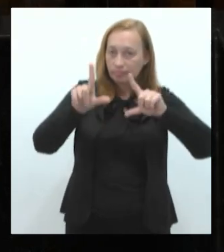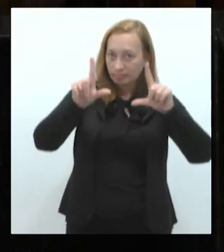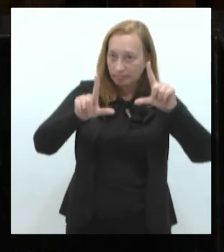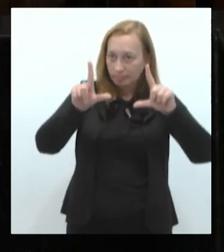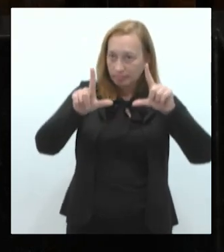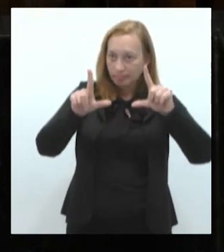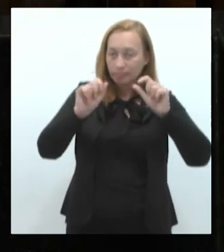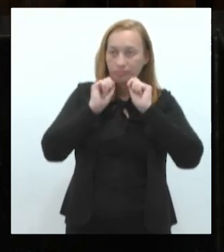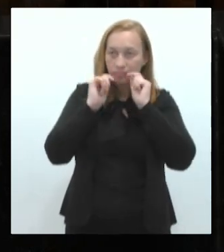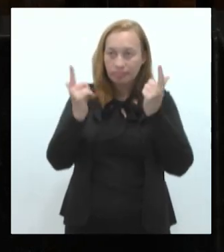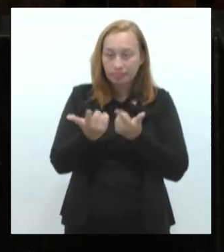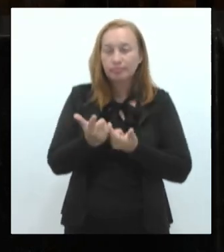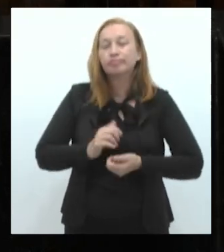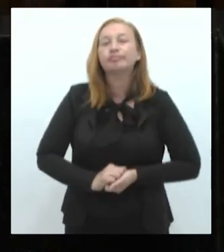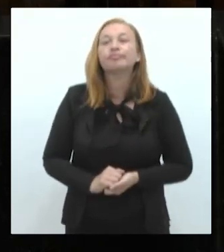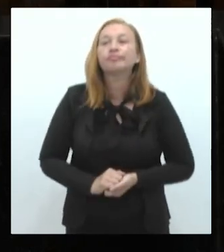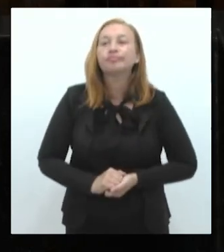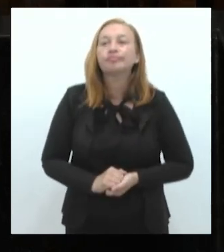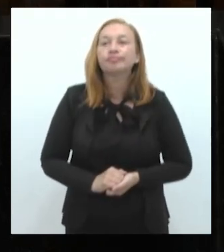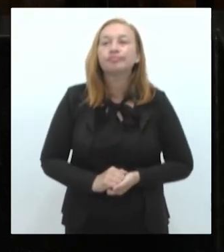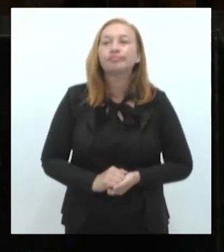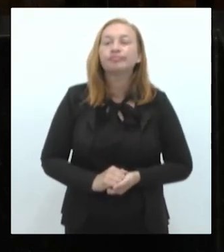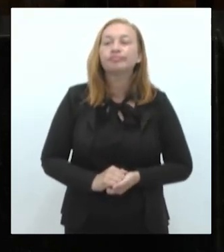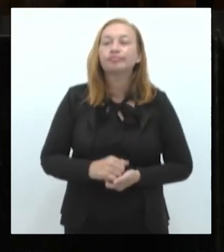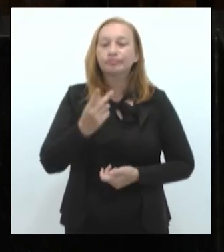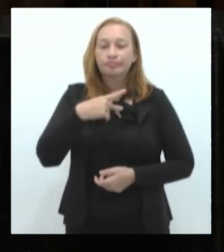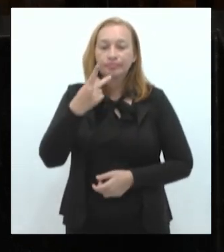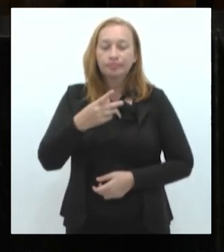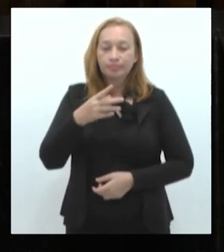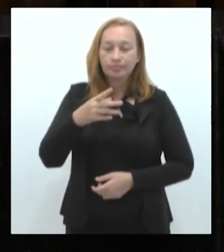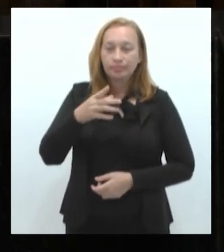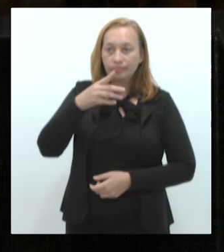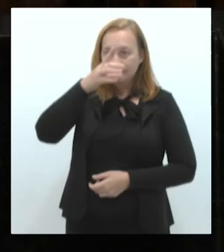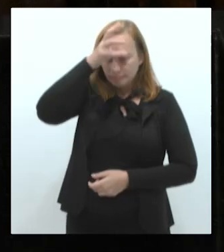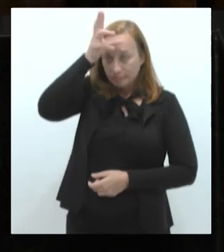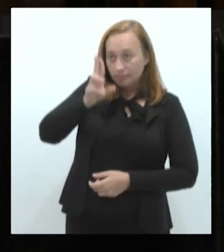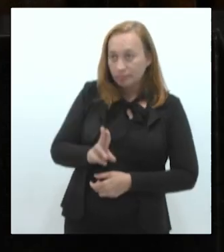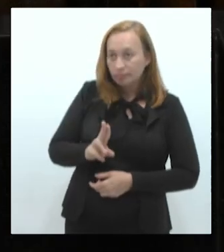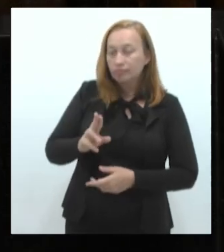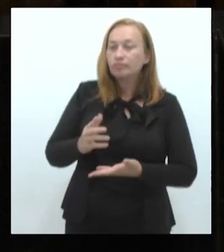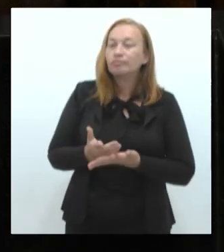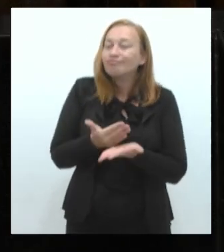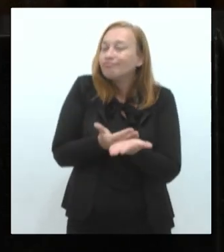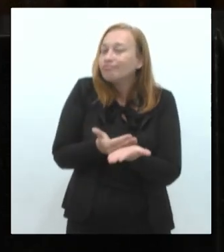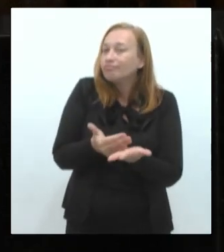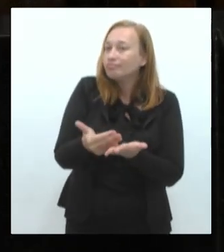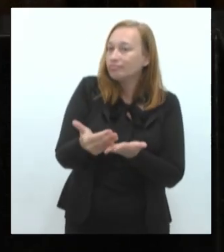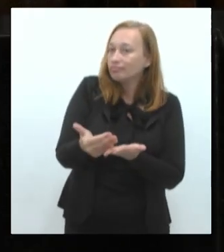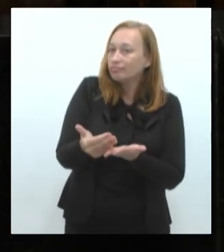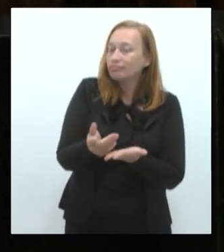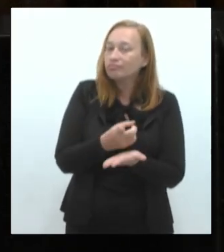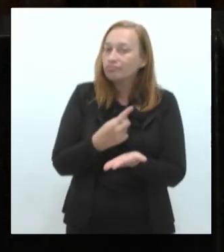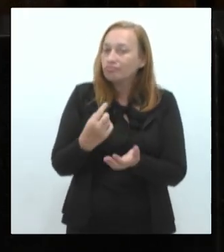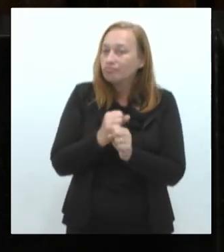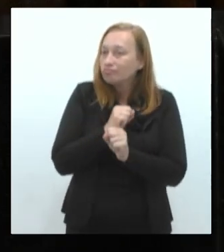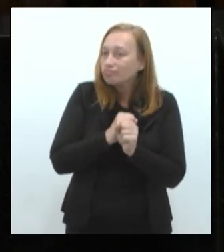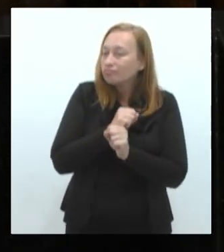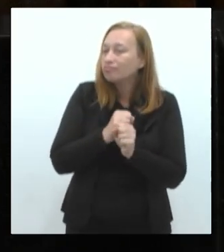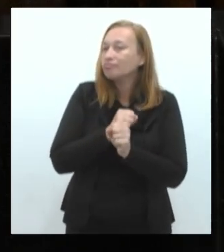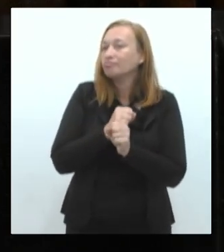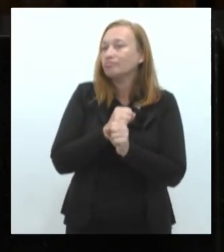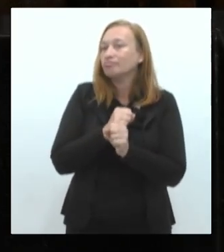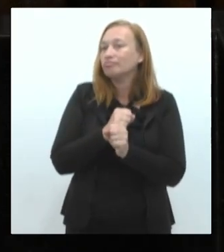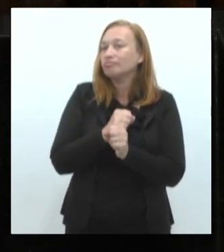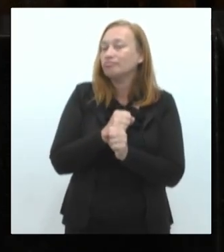da Assembleia. Dizer, tia Ju, que nesse início do nosso ano